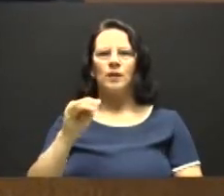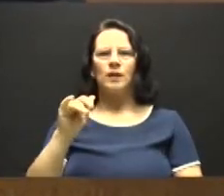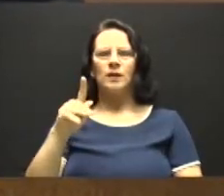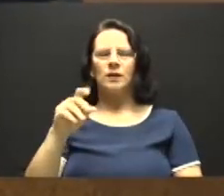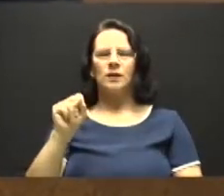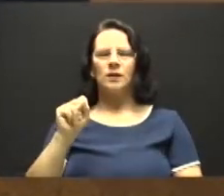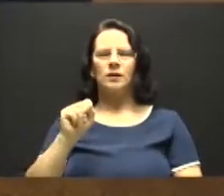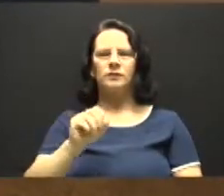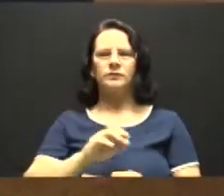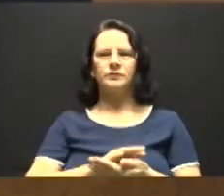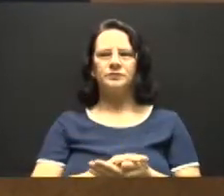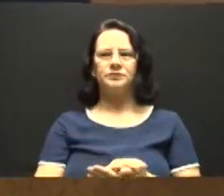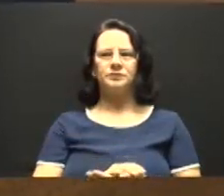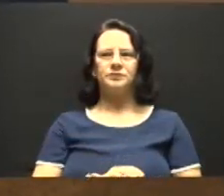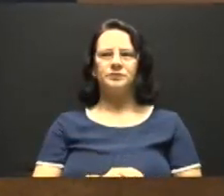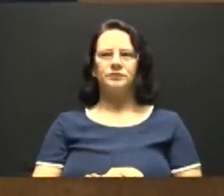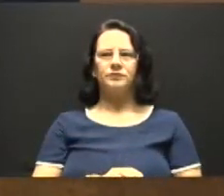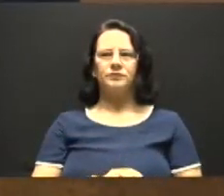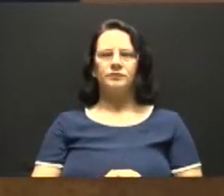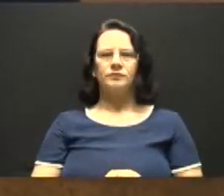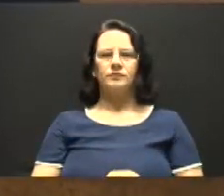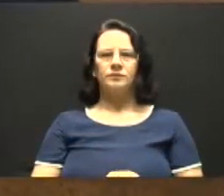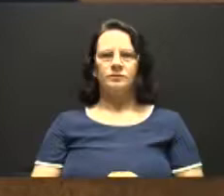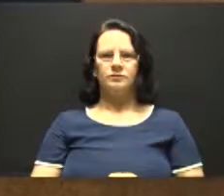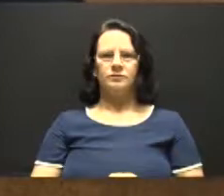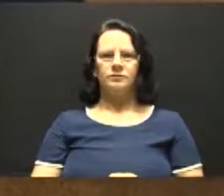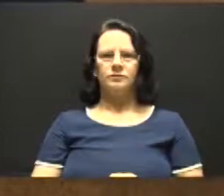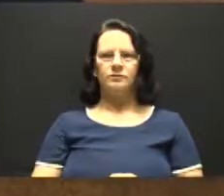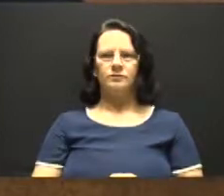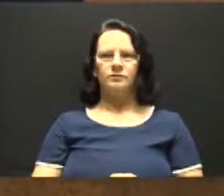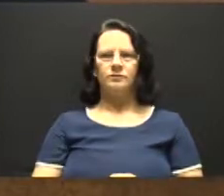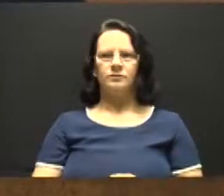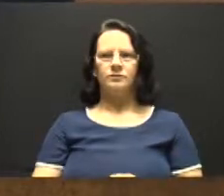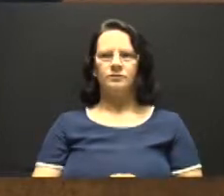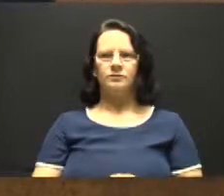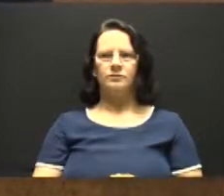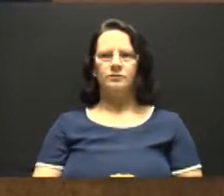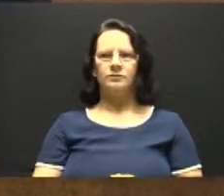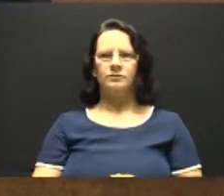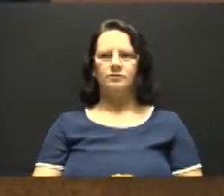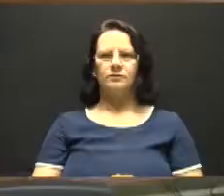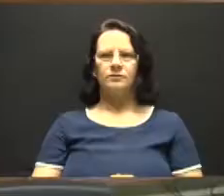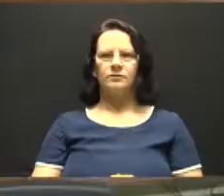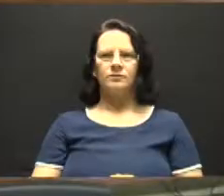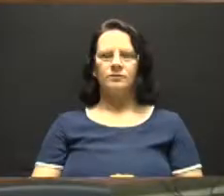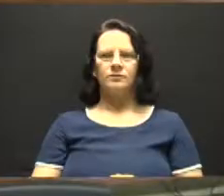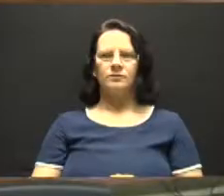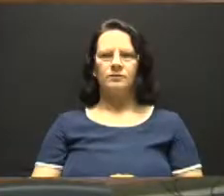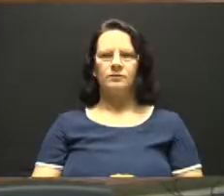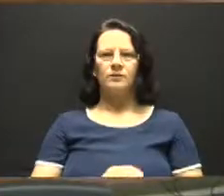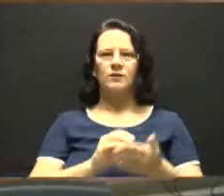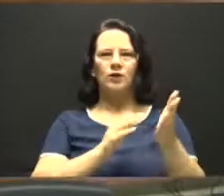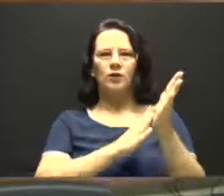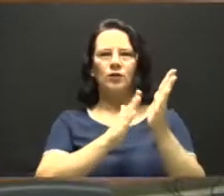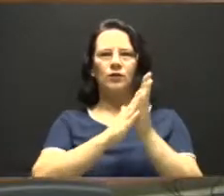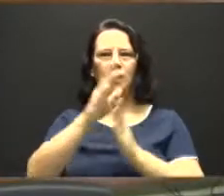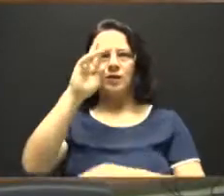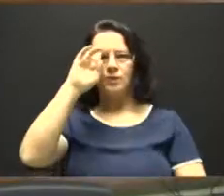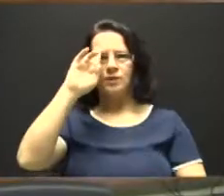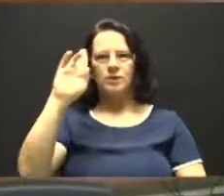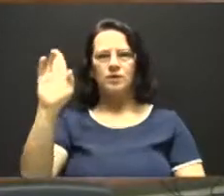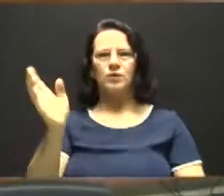repente se no senhor de aquino luiz carlos nunes santana roubado seja nosso senhor jesus